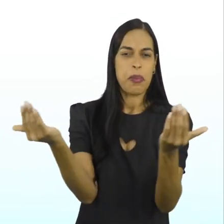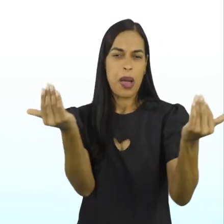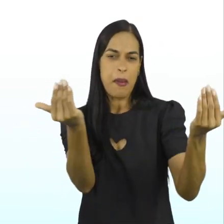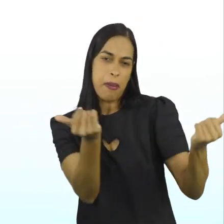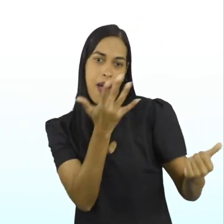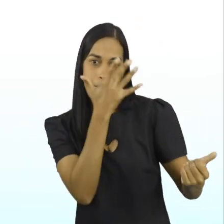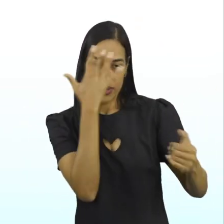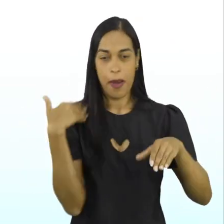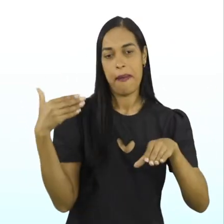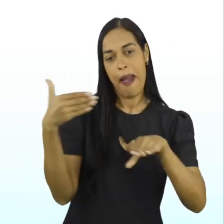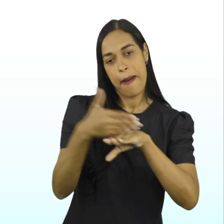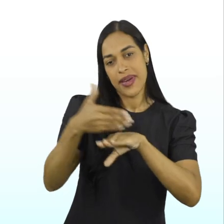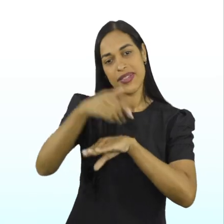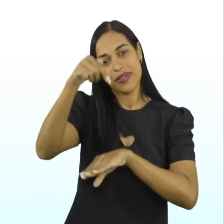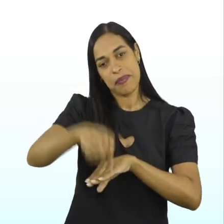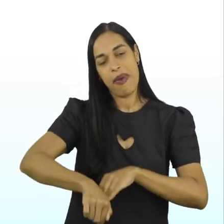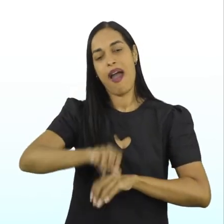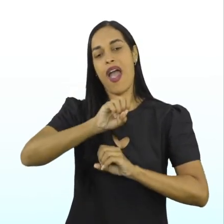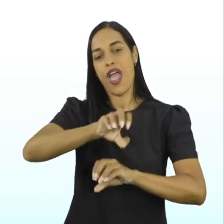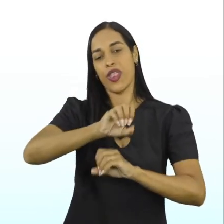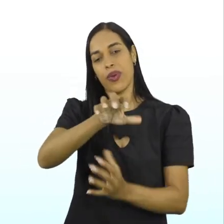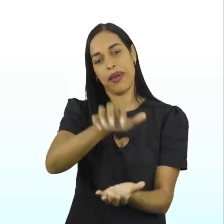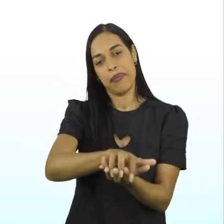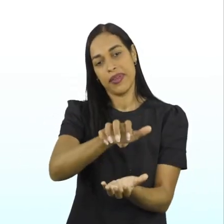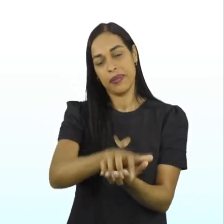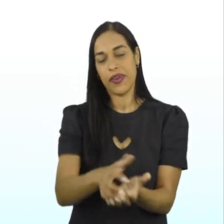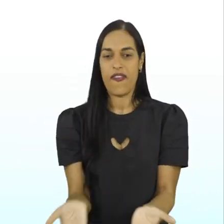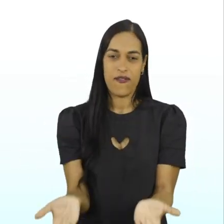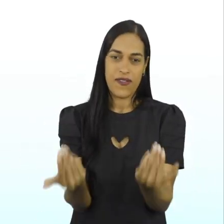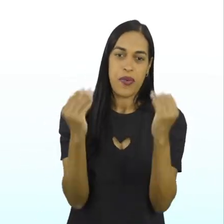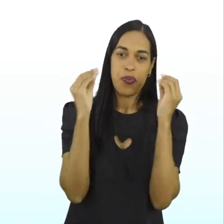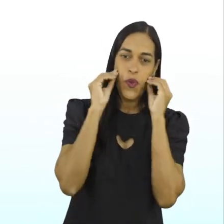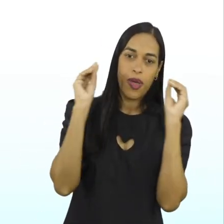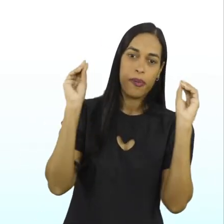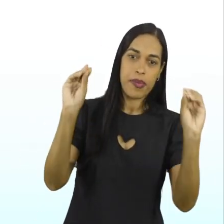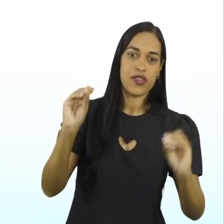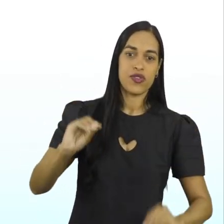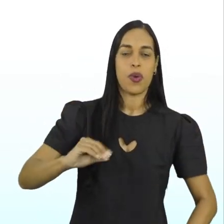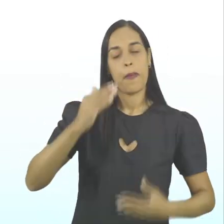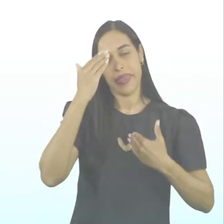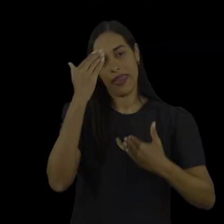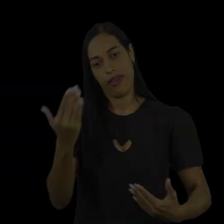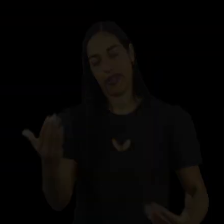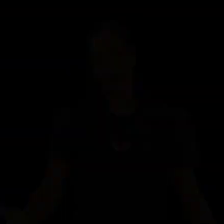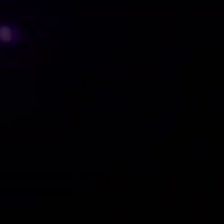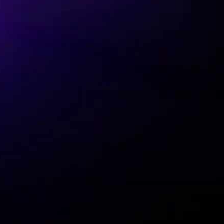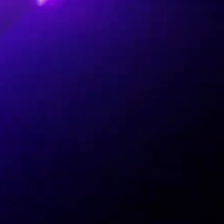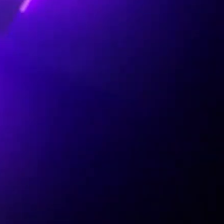gente para cá para a Educa PE TV. Beleza? Então, beijo no tubarão, valeu!